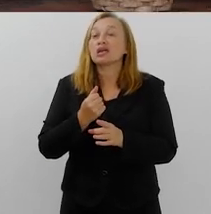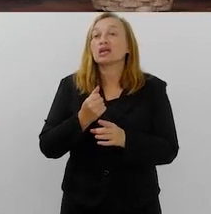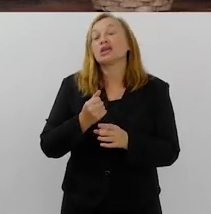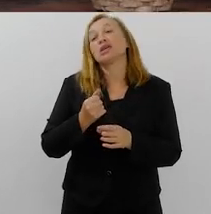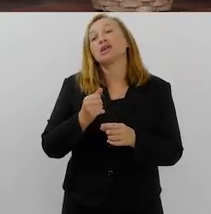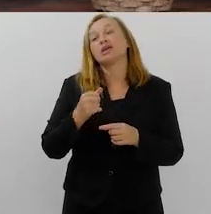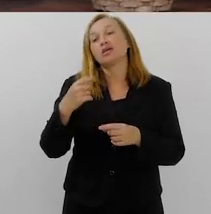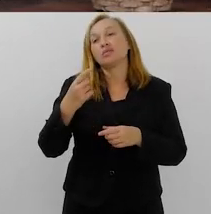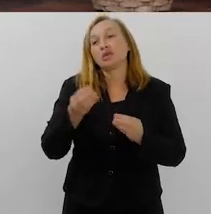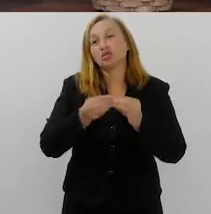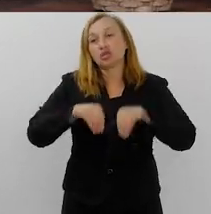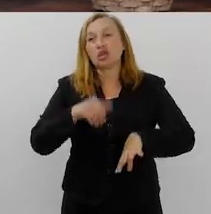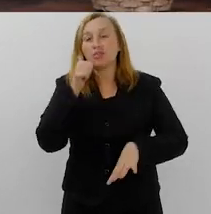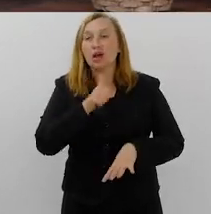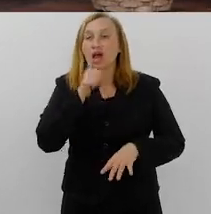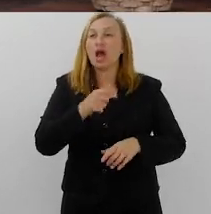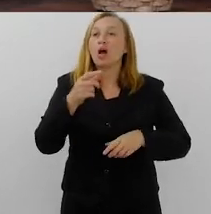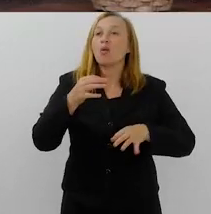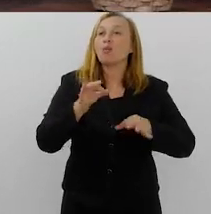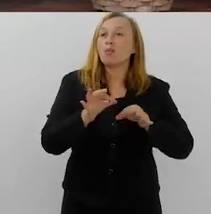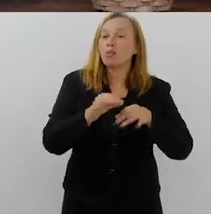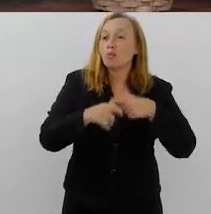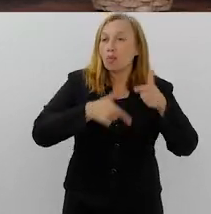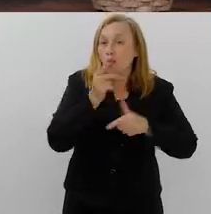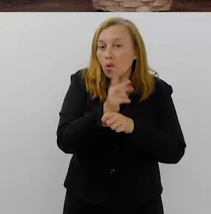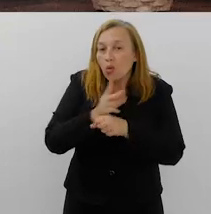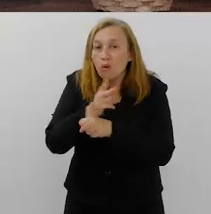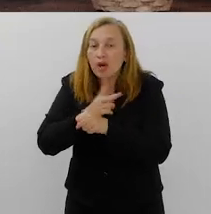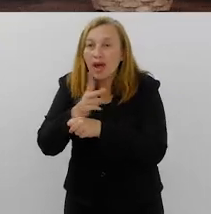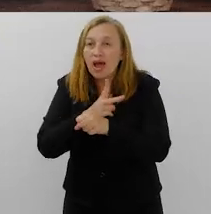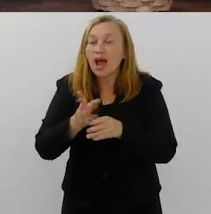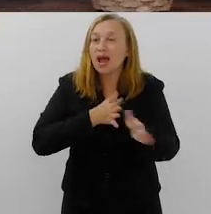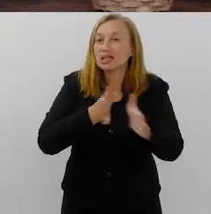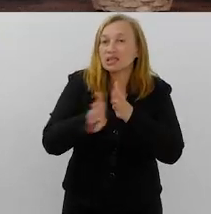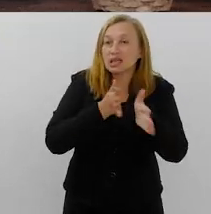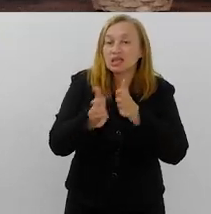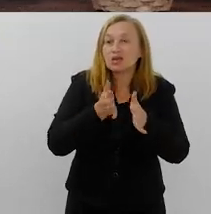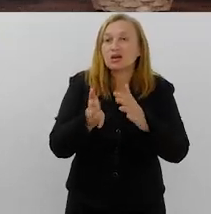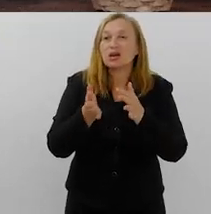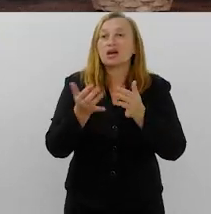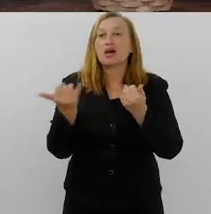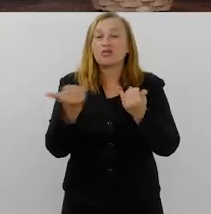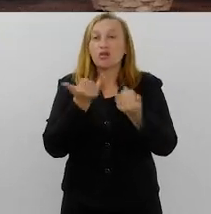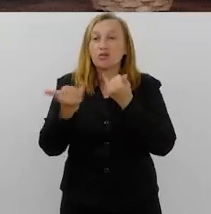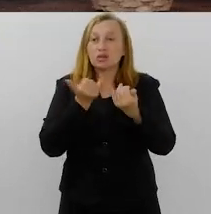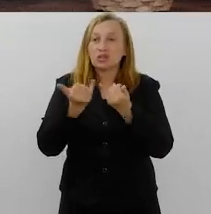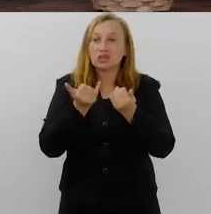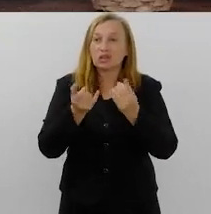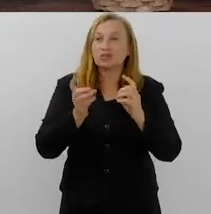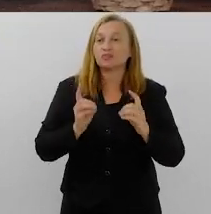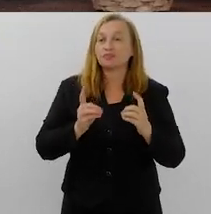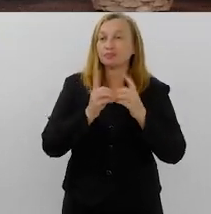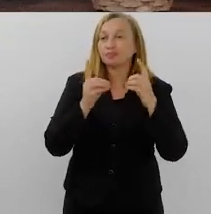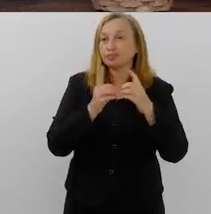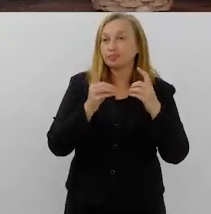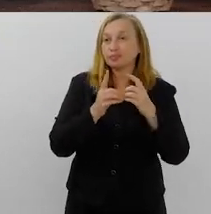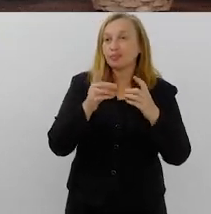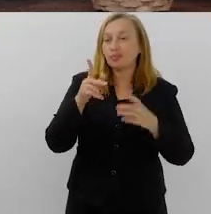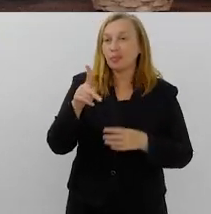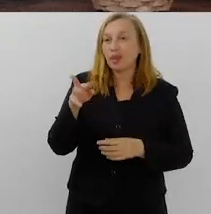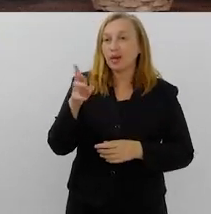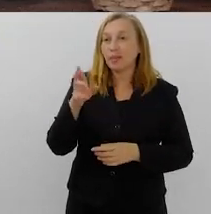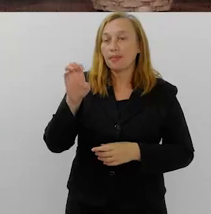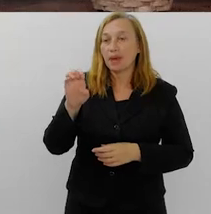as mulheres elas cada vez mais procurem acesso à informação e e há eh diagnósticos